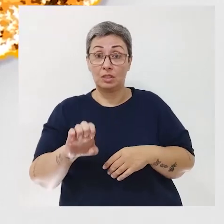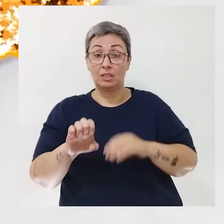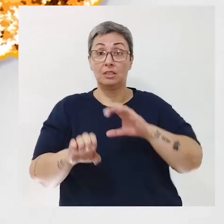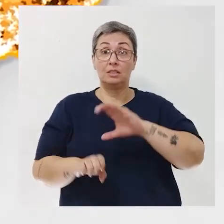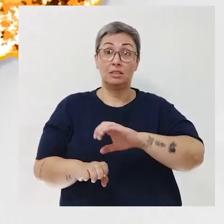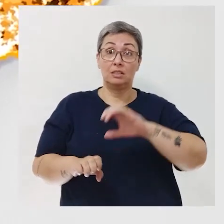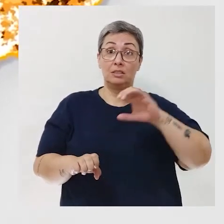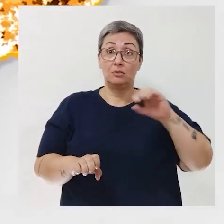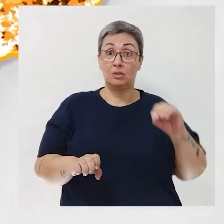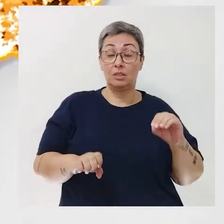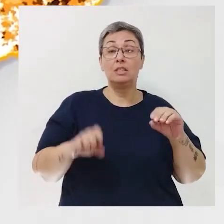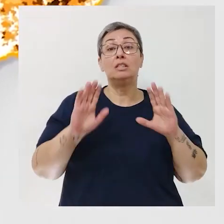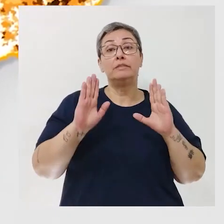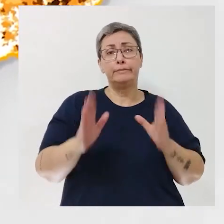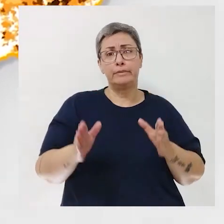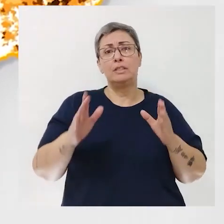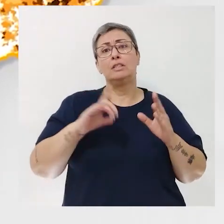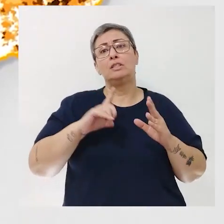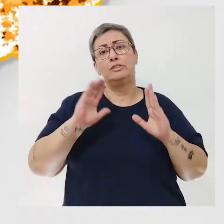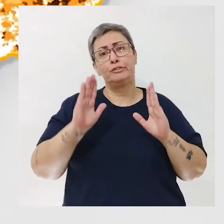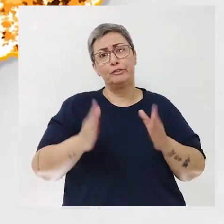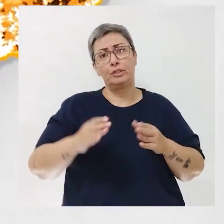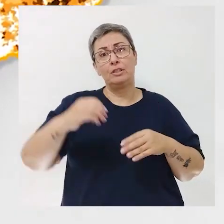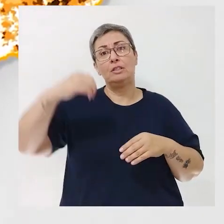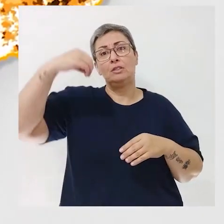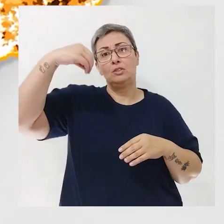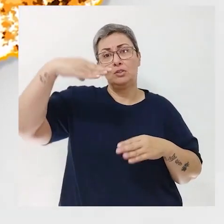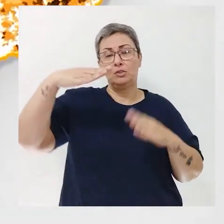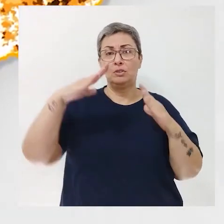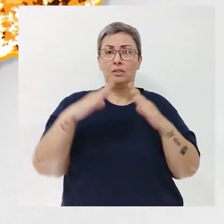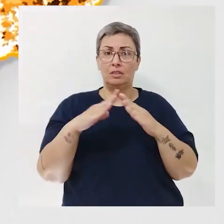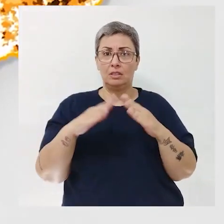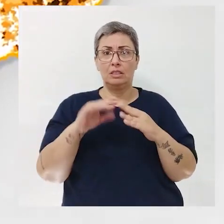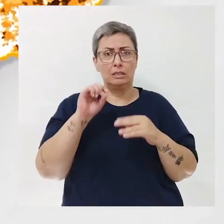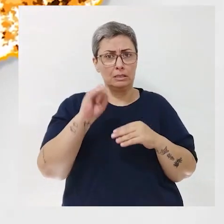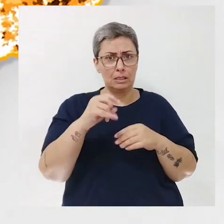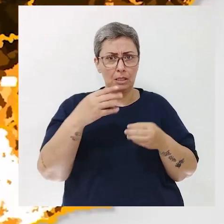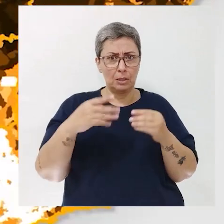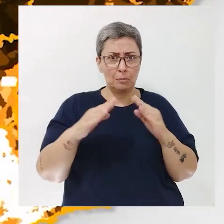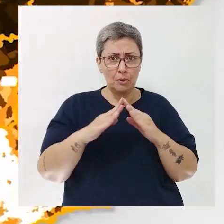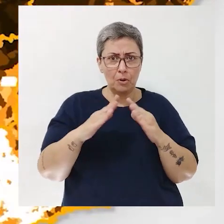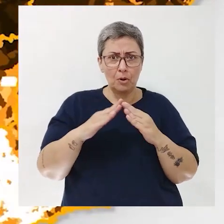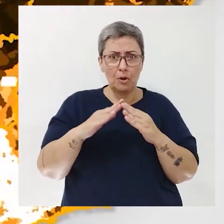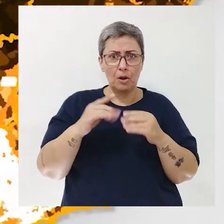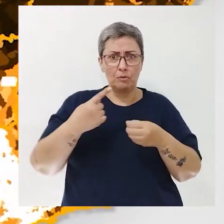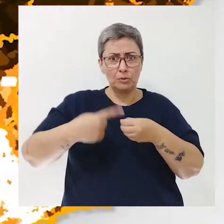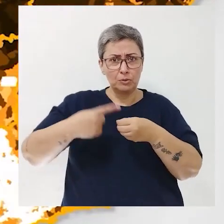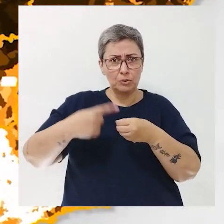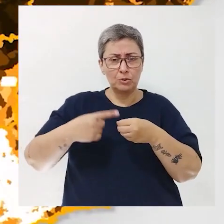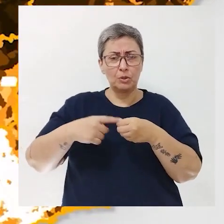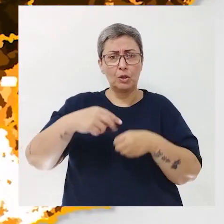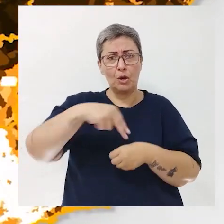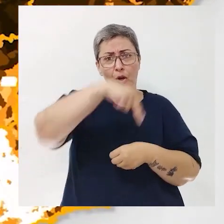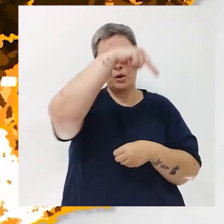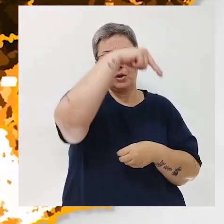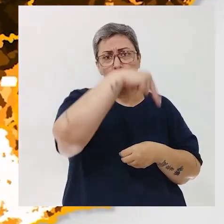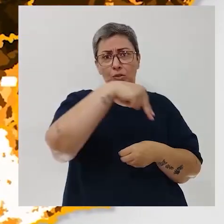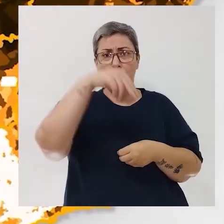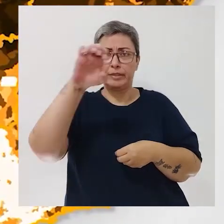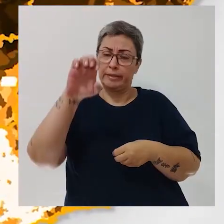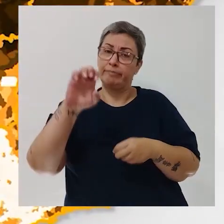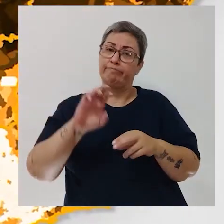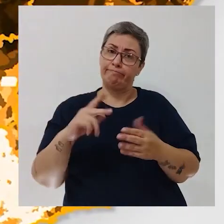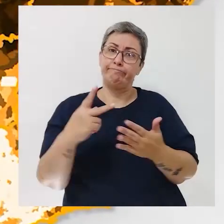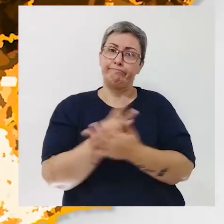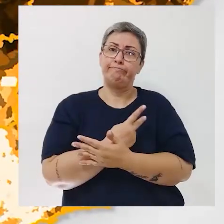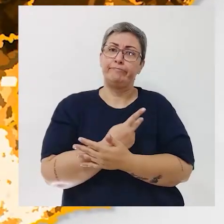e centro-oeste já tinha energia elétrica. Se você morasse no interior do norte ou do nordeste,